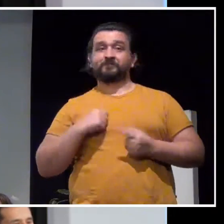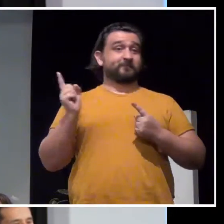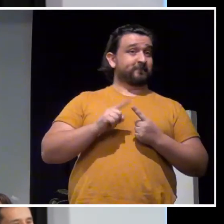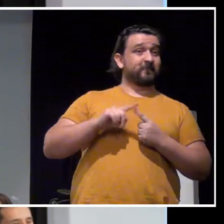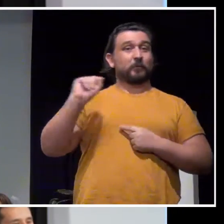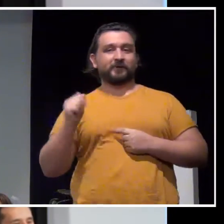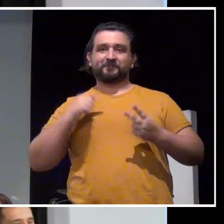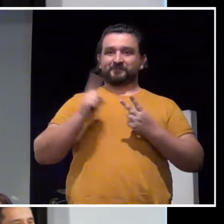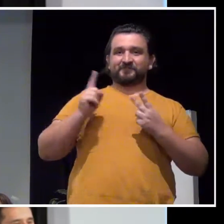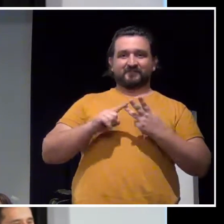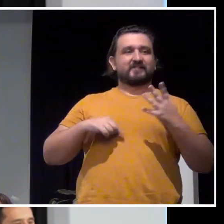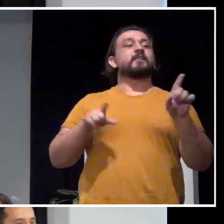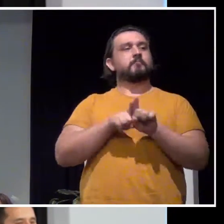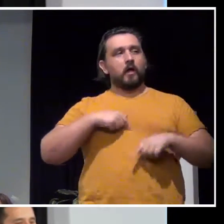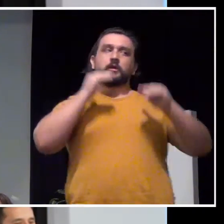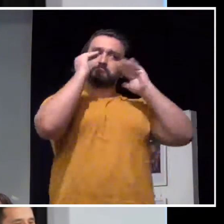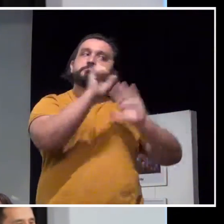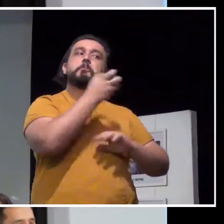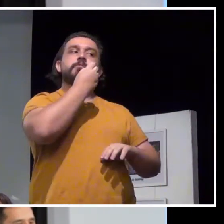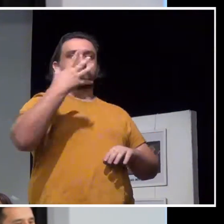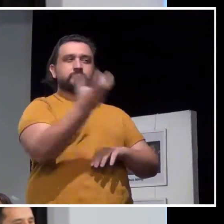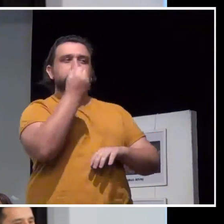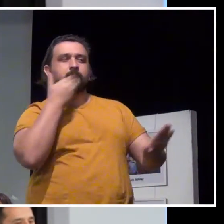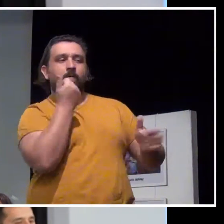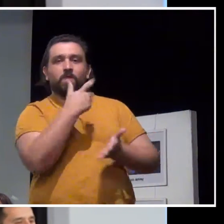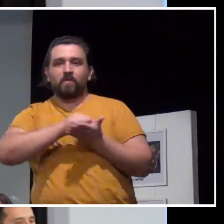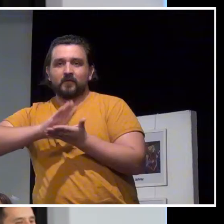de organização e fui aproveitando.